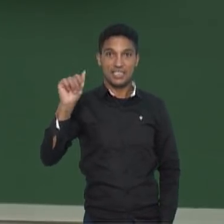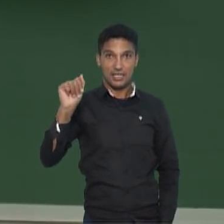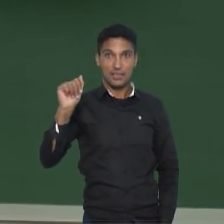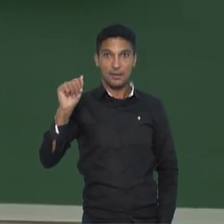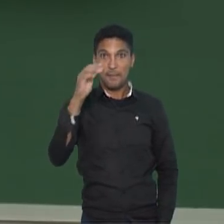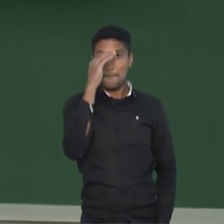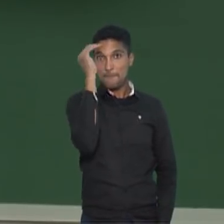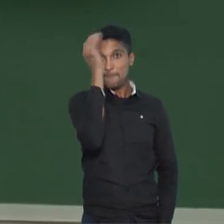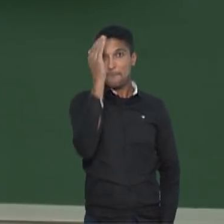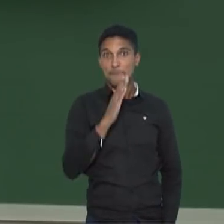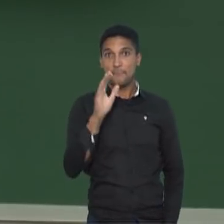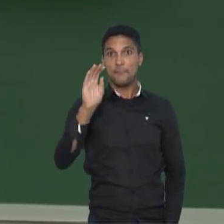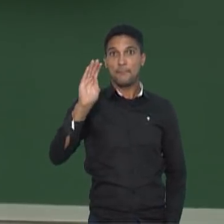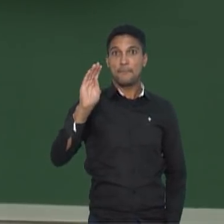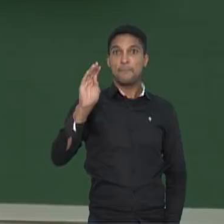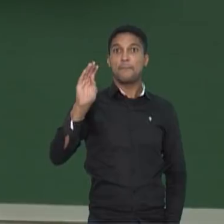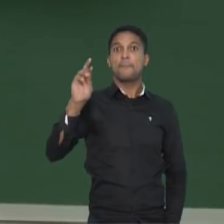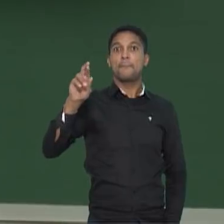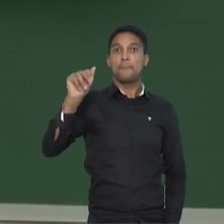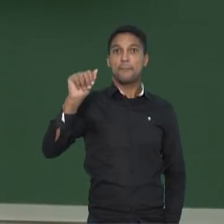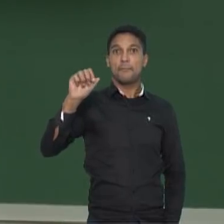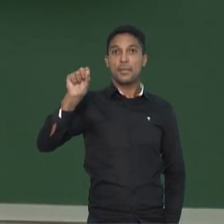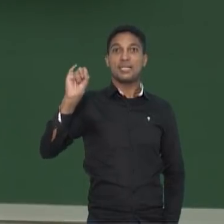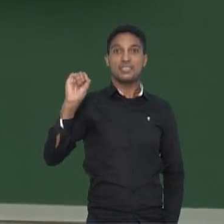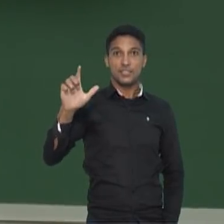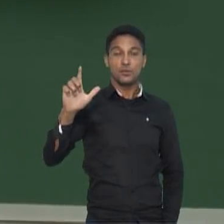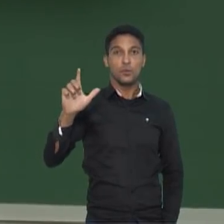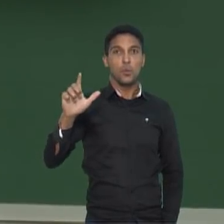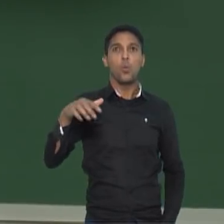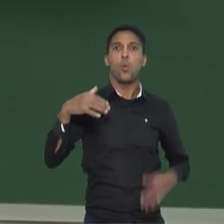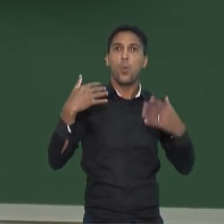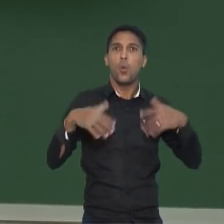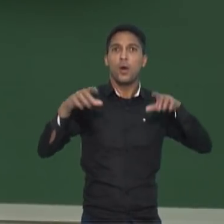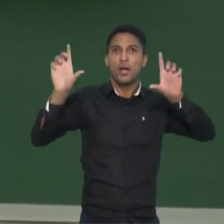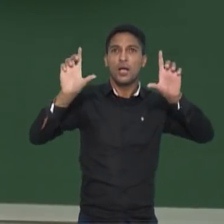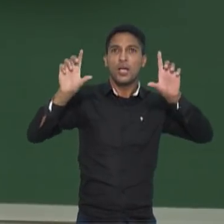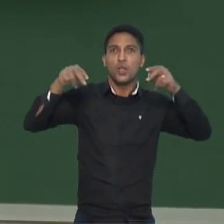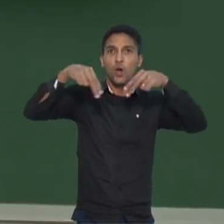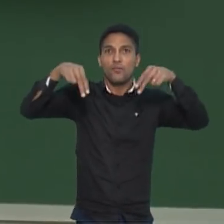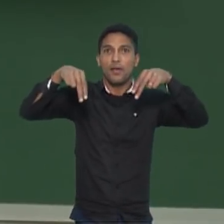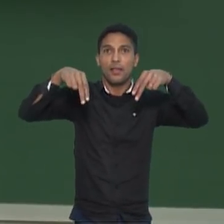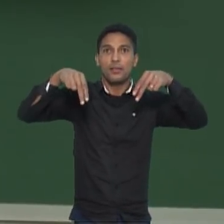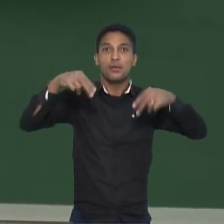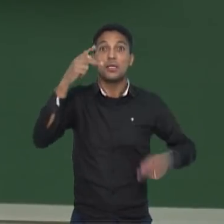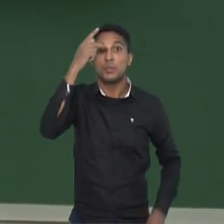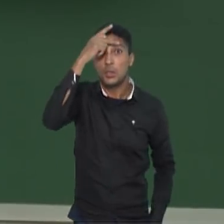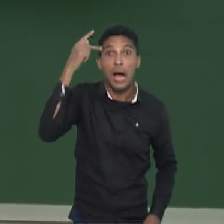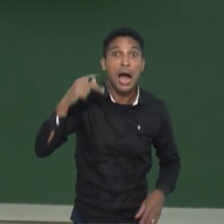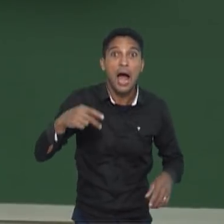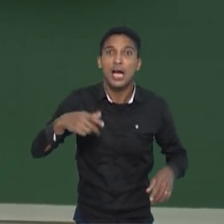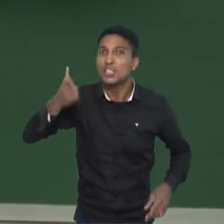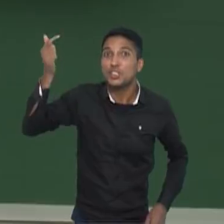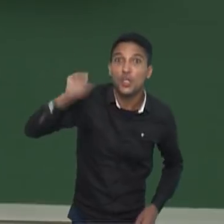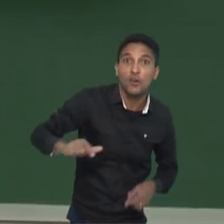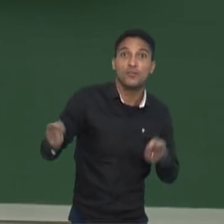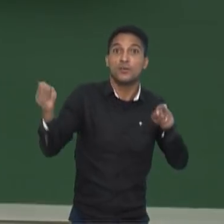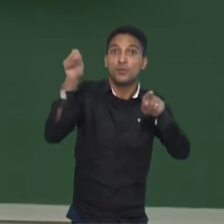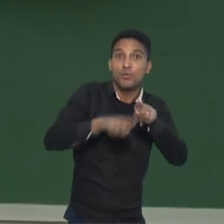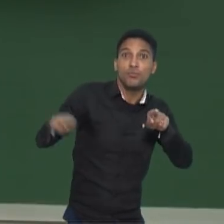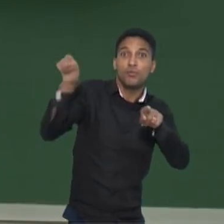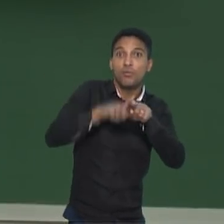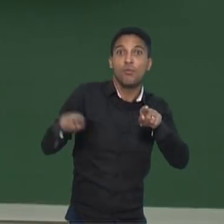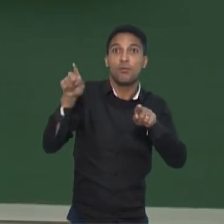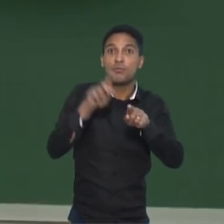sucesso, tanto é que ela foi repetida e as pessoas conseguem ter acesso a essa novela de novo. Por quê? Porque os canais de televisão